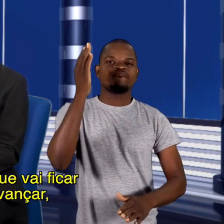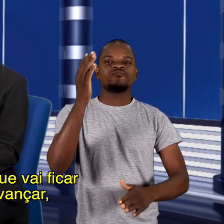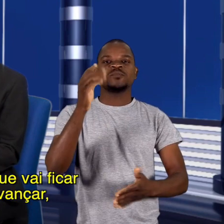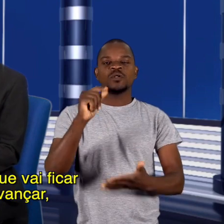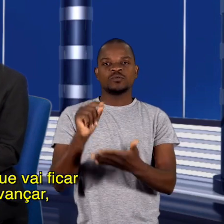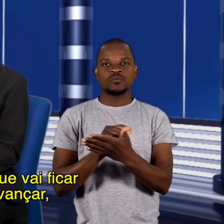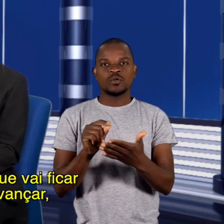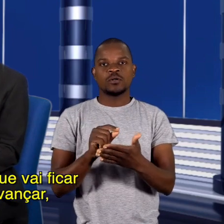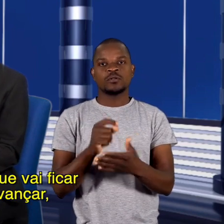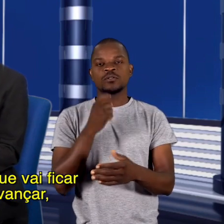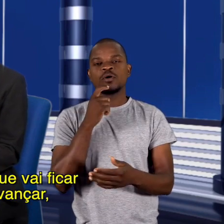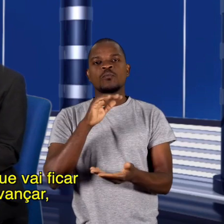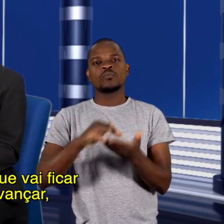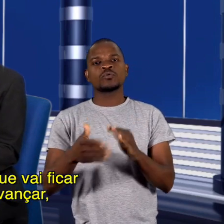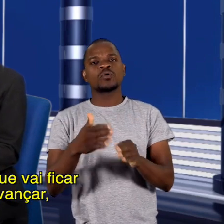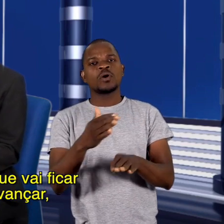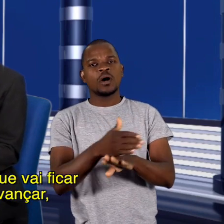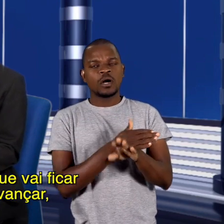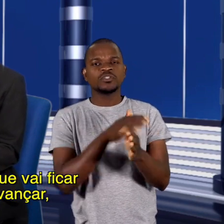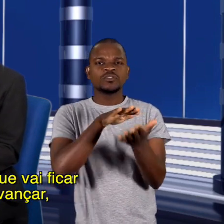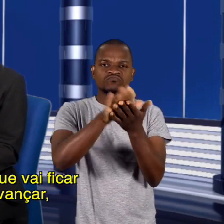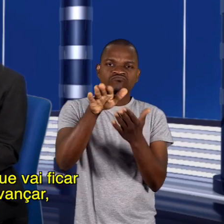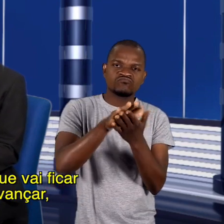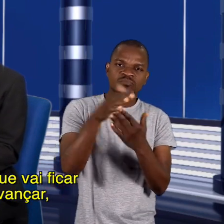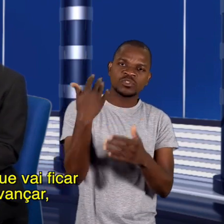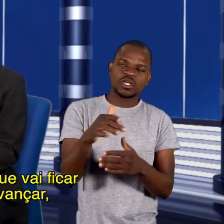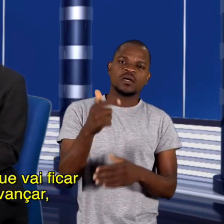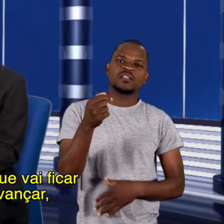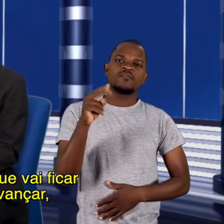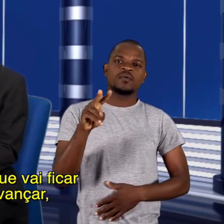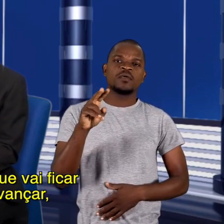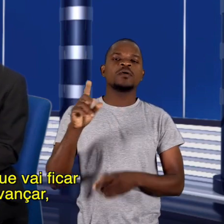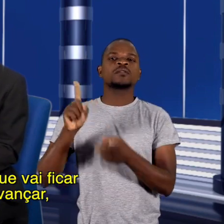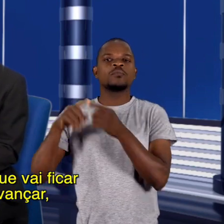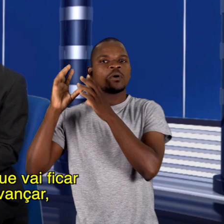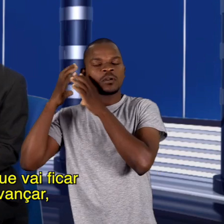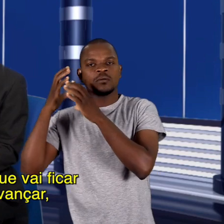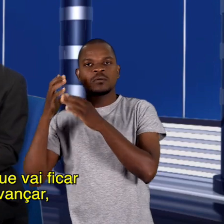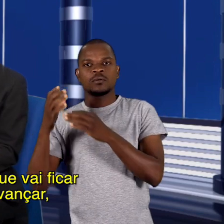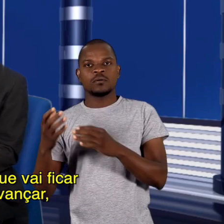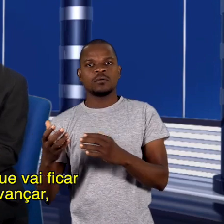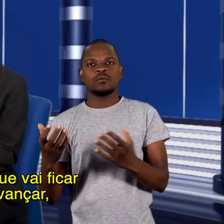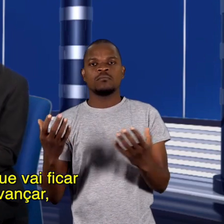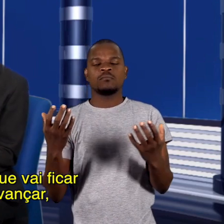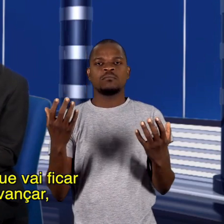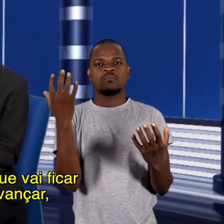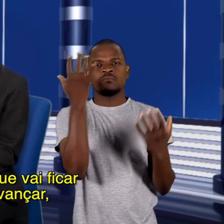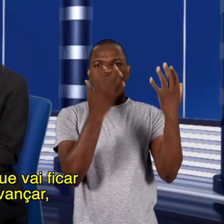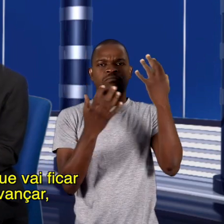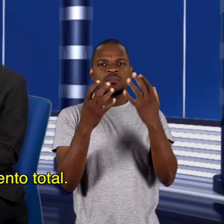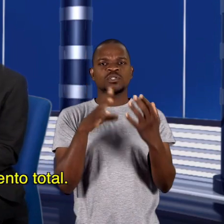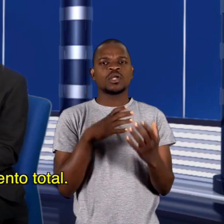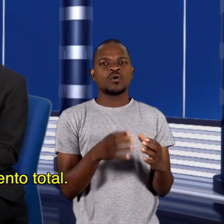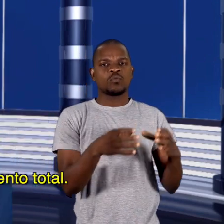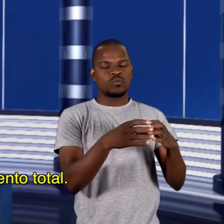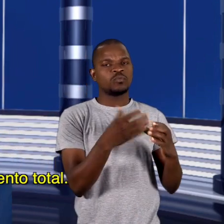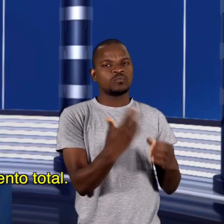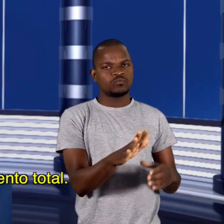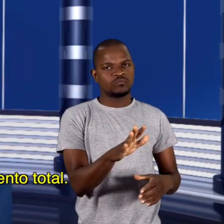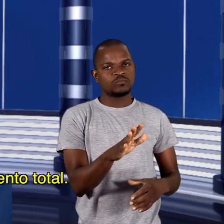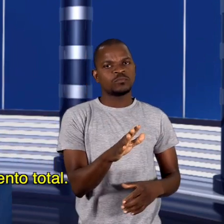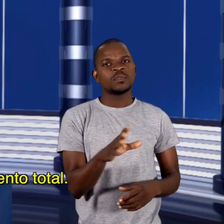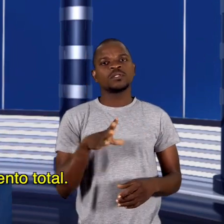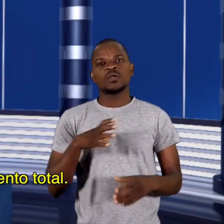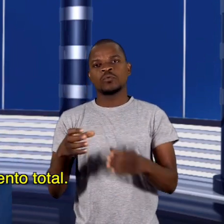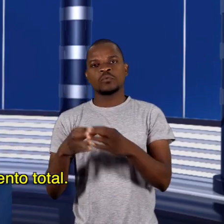já vamos avançar há de ver que há uma parte das pessoas que está a ficar para trás e outra parte que está avançada porque